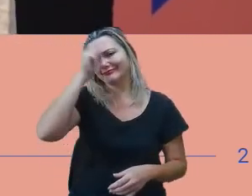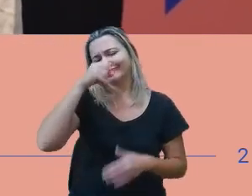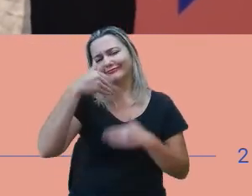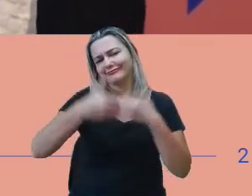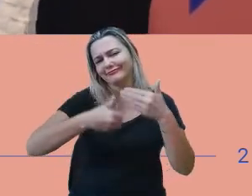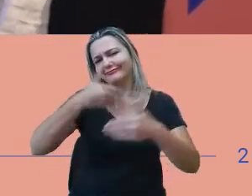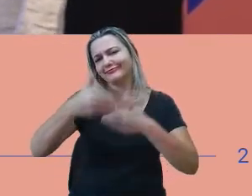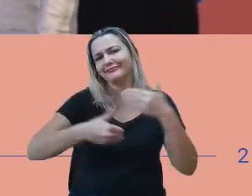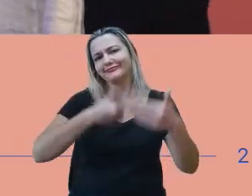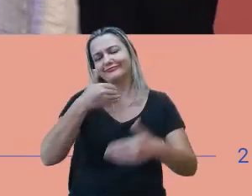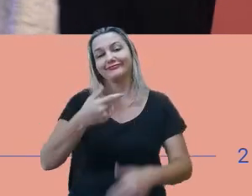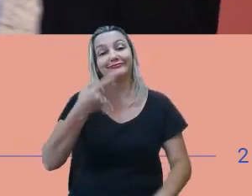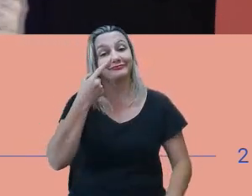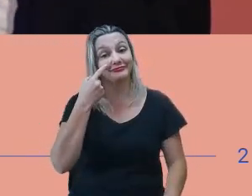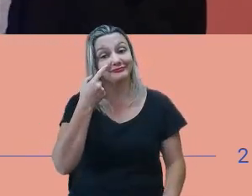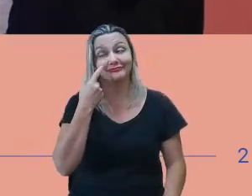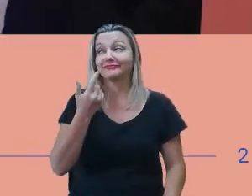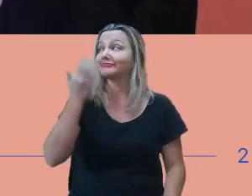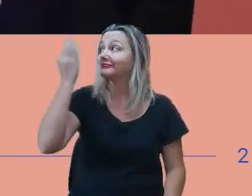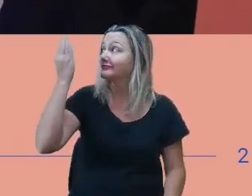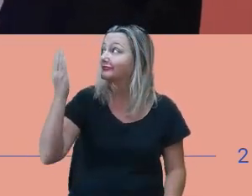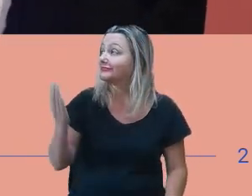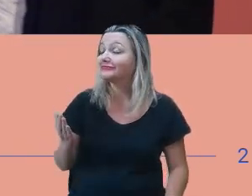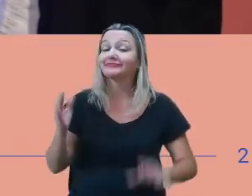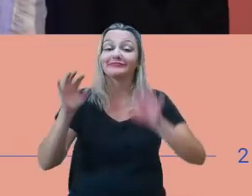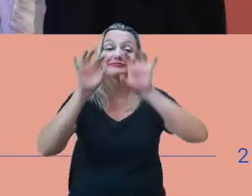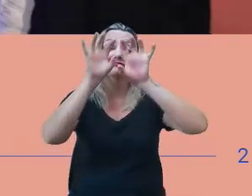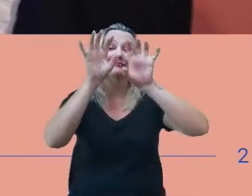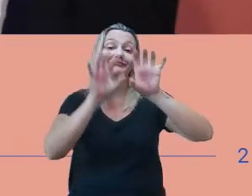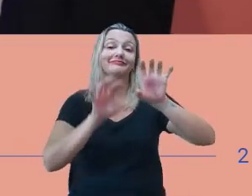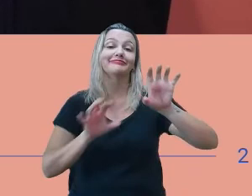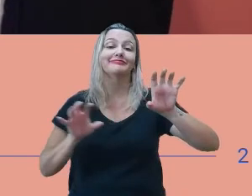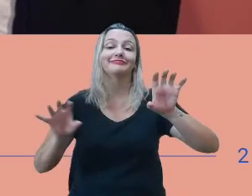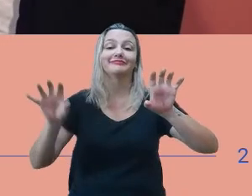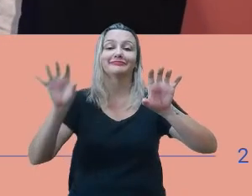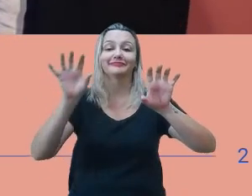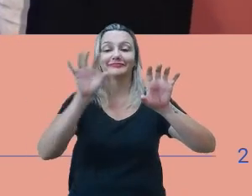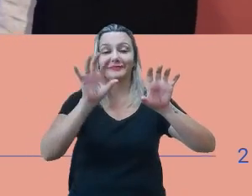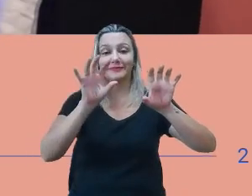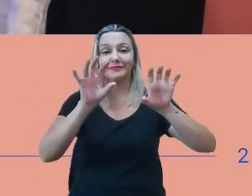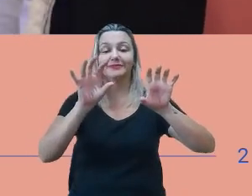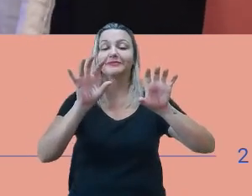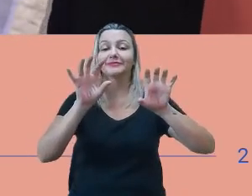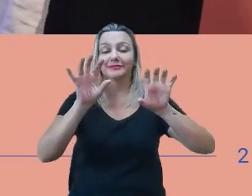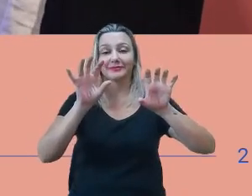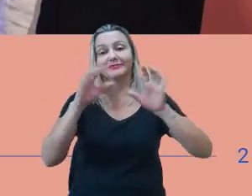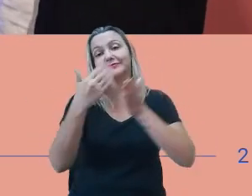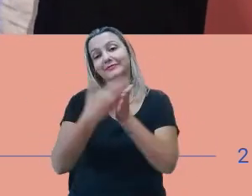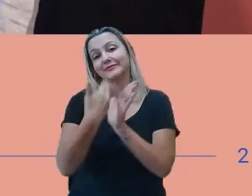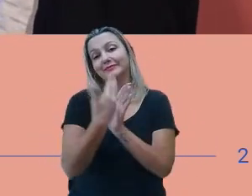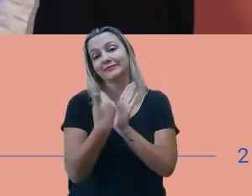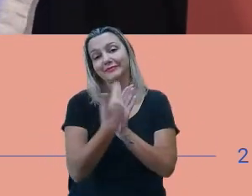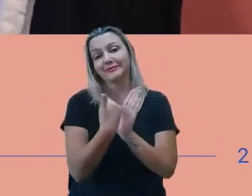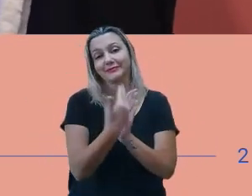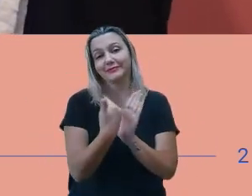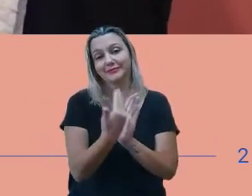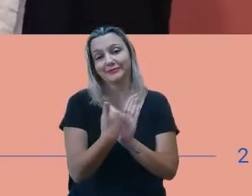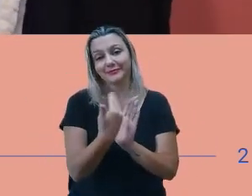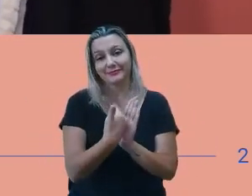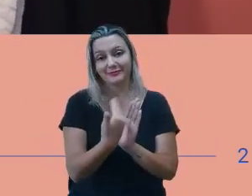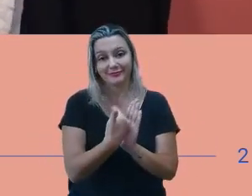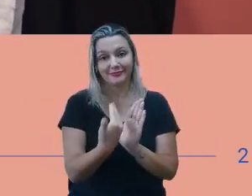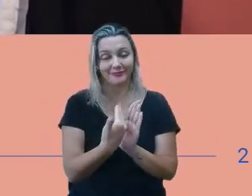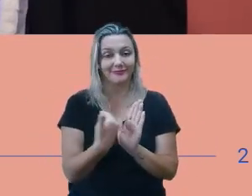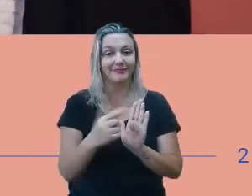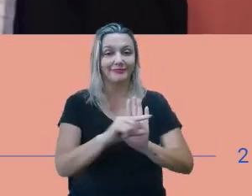esse ecossistema né E essa é uma imagem da do livro da Jaqueline creme que ela fala dos